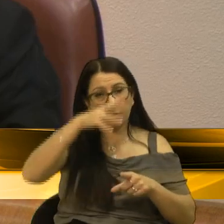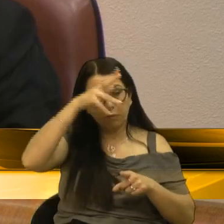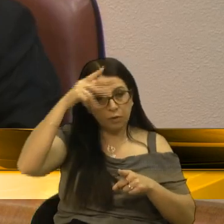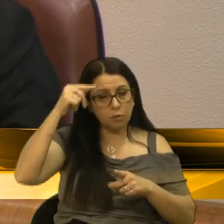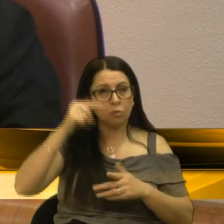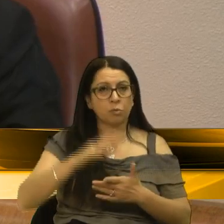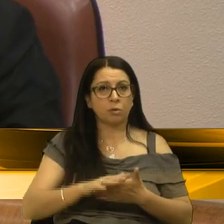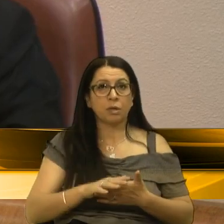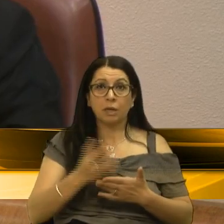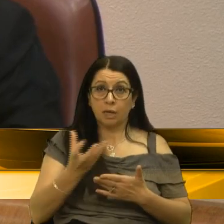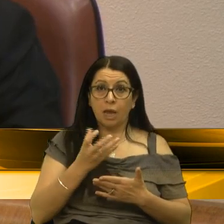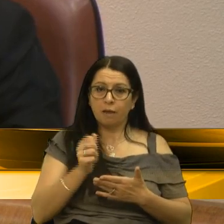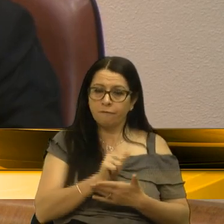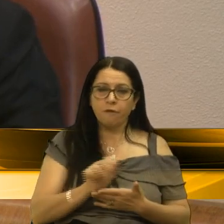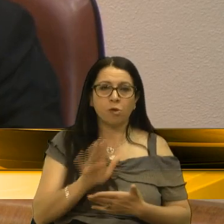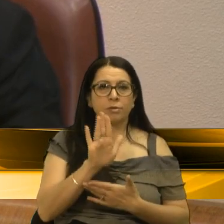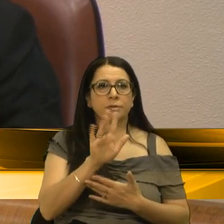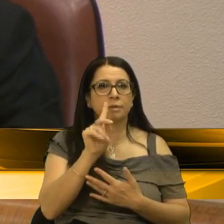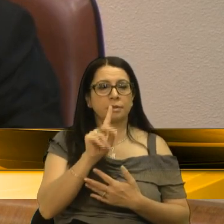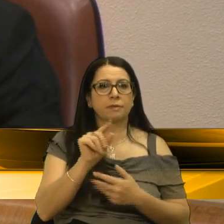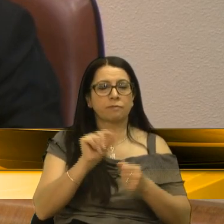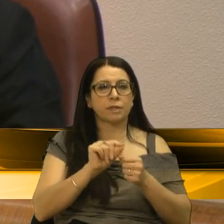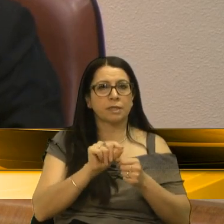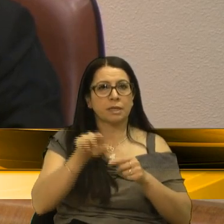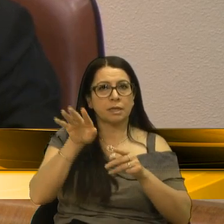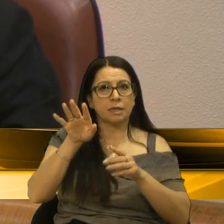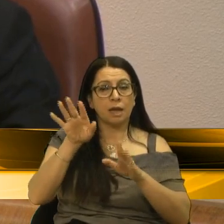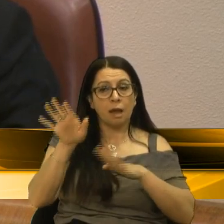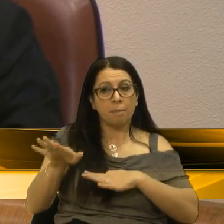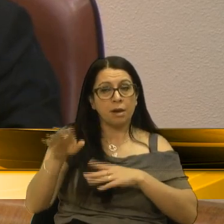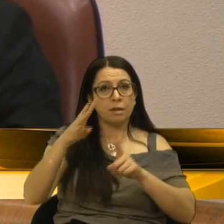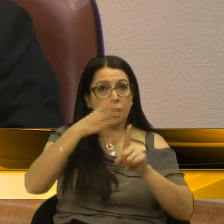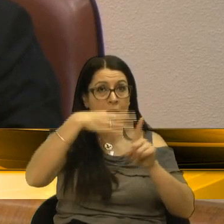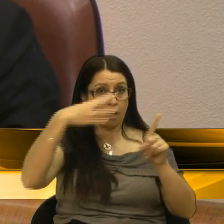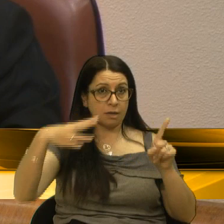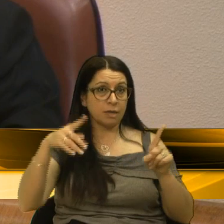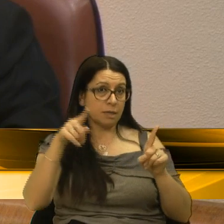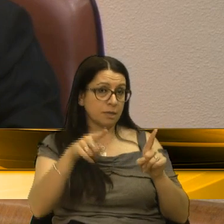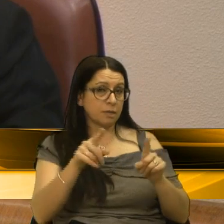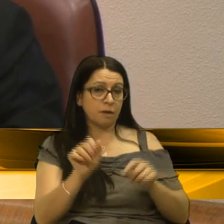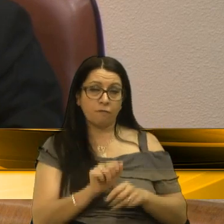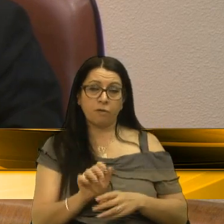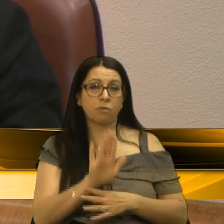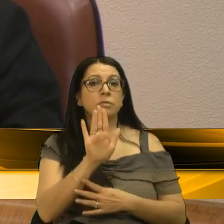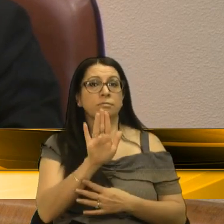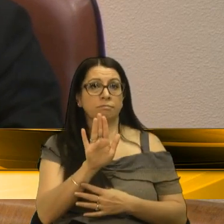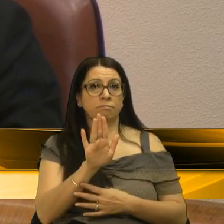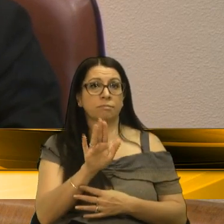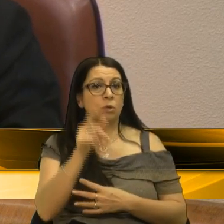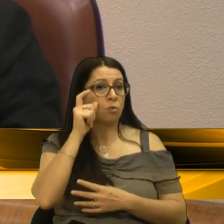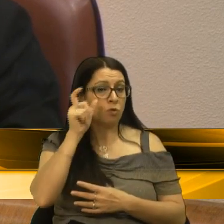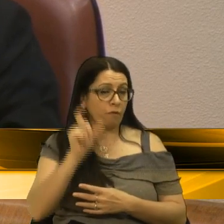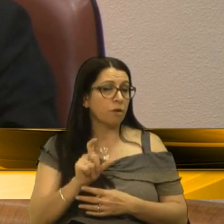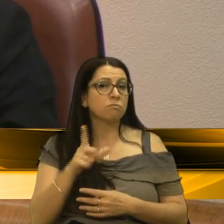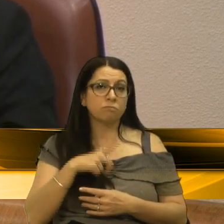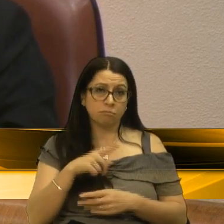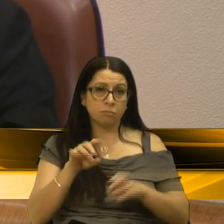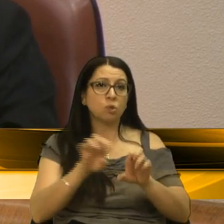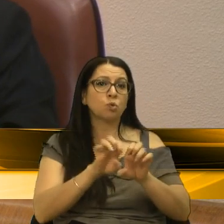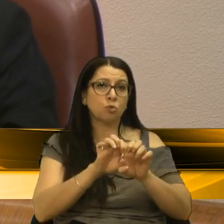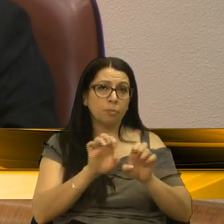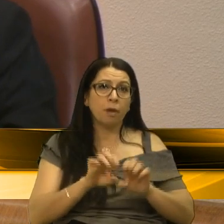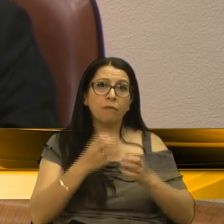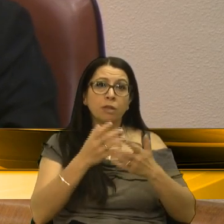Municipal quer valorizar e a realização da parada livre ali traria essa valorização. O Ordovás tem estrutura para o evento